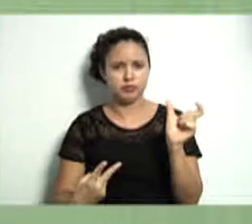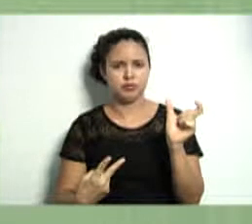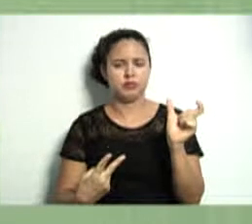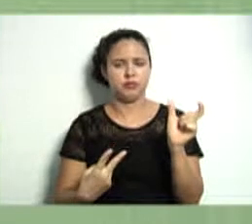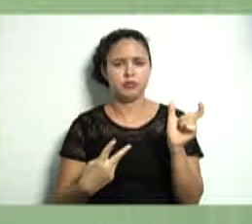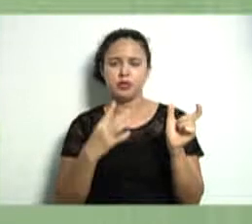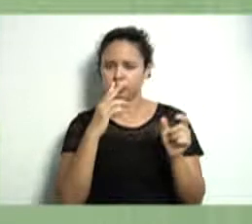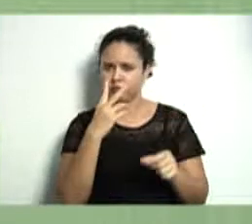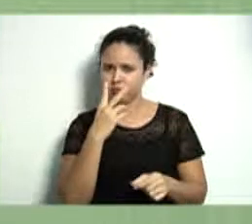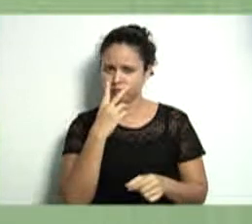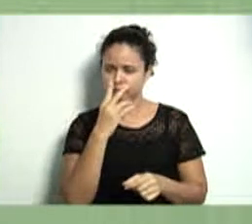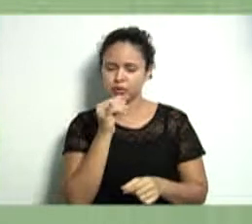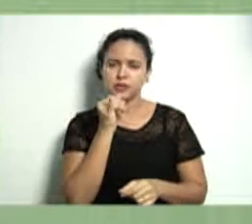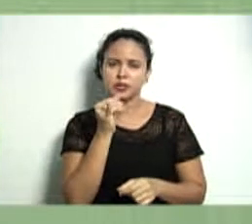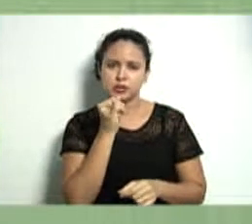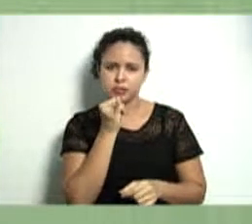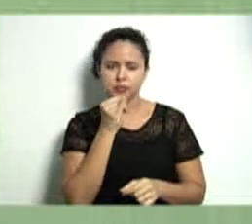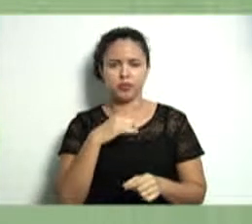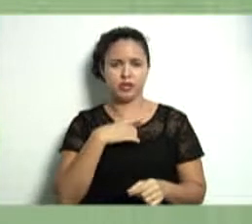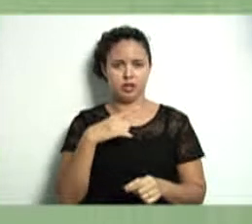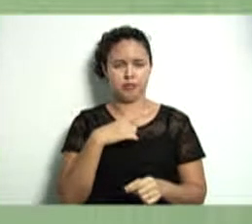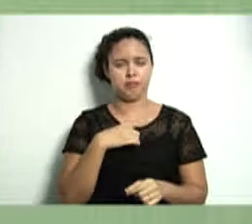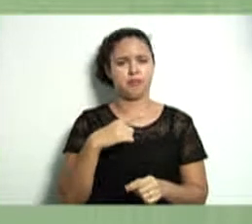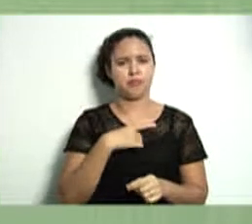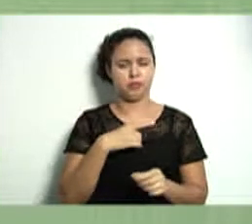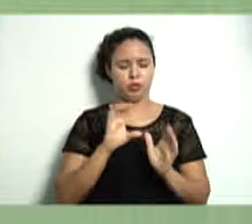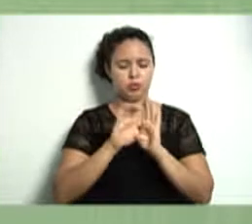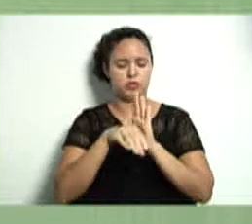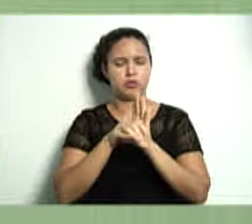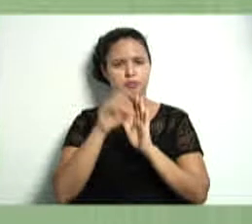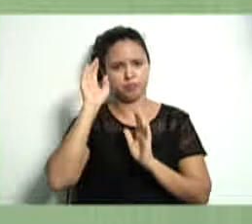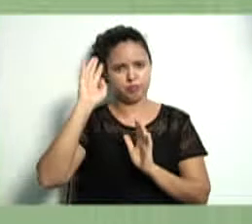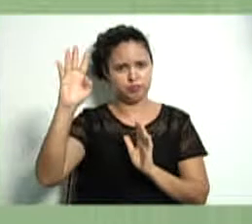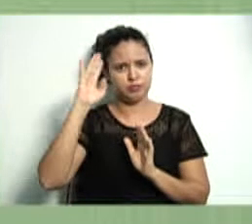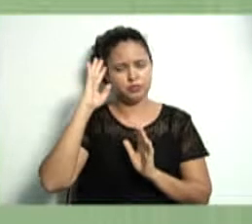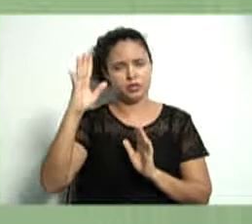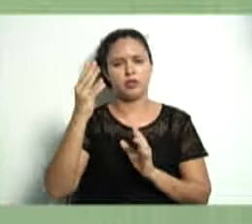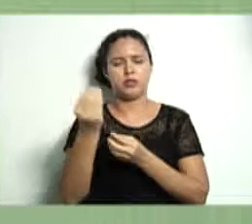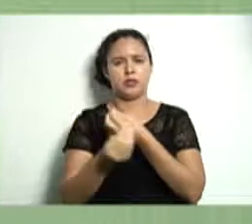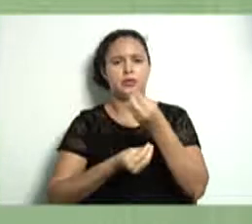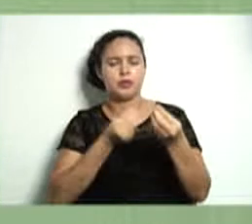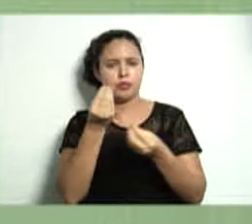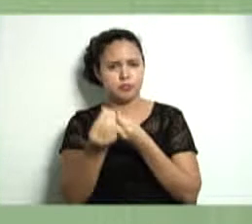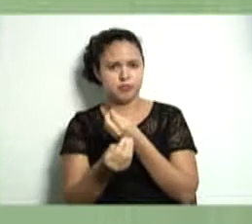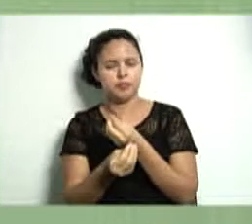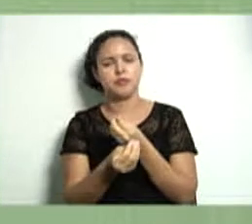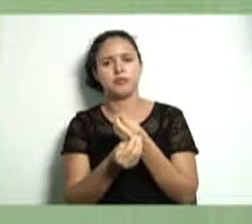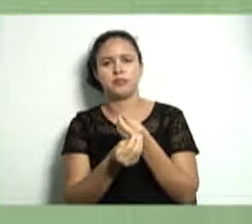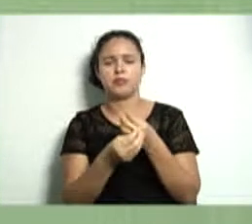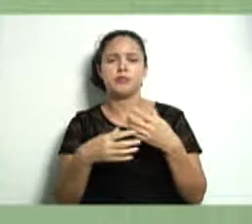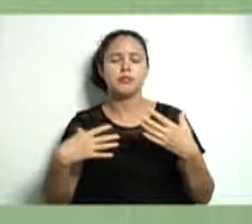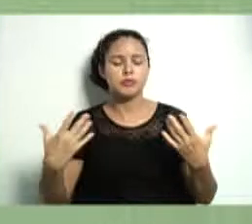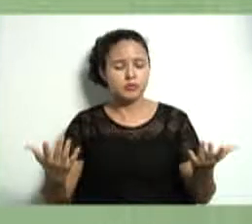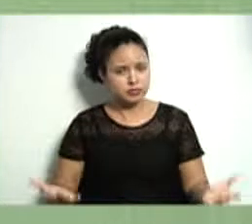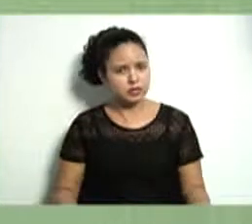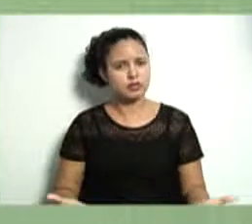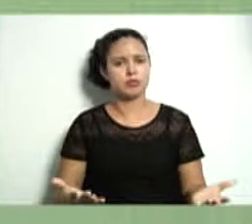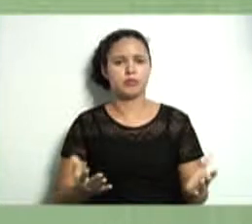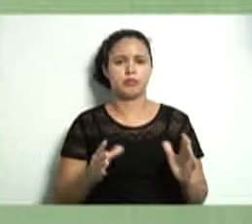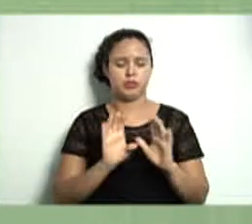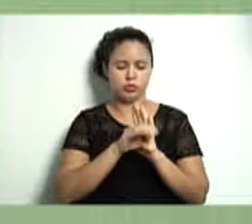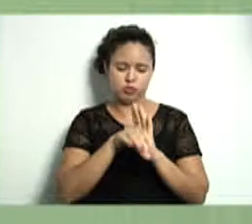ser sintetizadas no conceito teórico de modo de produção. Então, isso aqui para vocês já está de boa. Isso aqui a